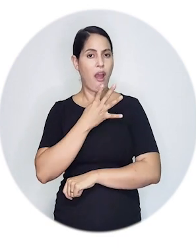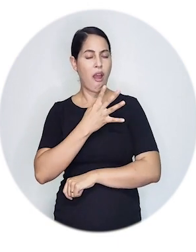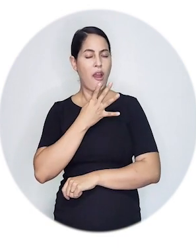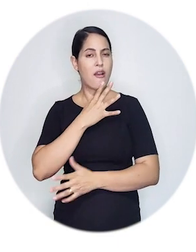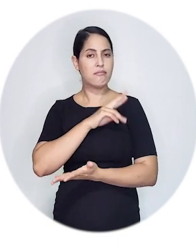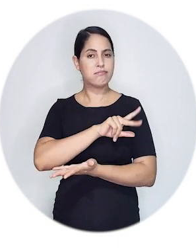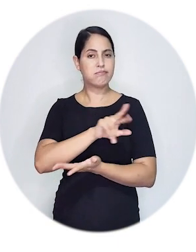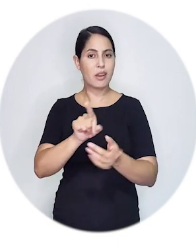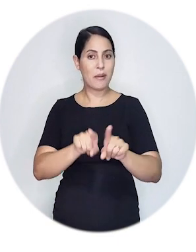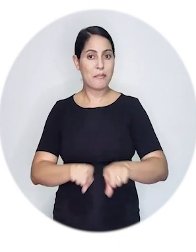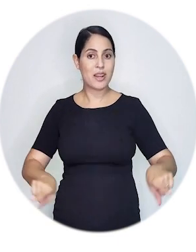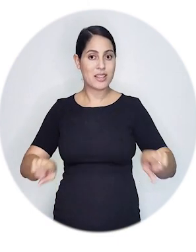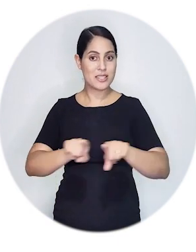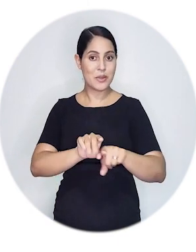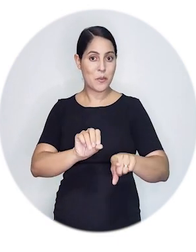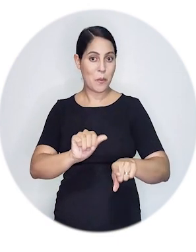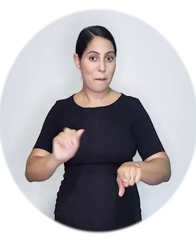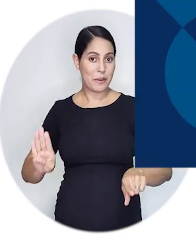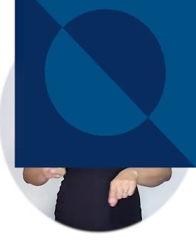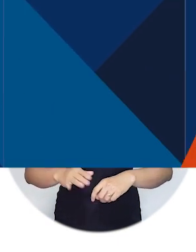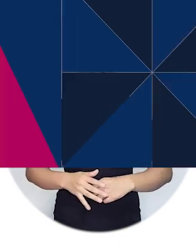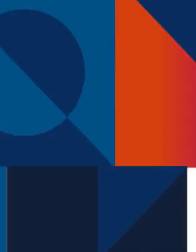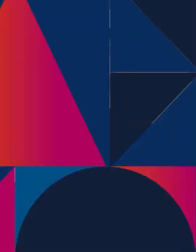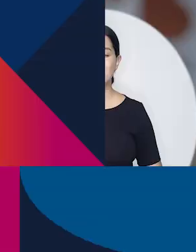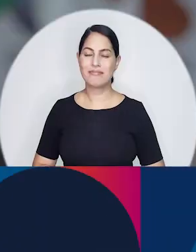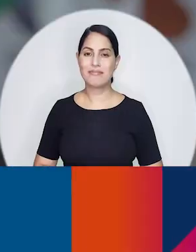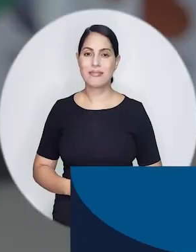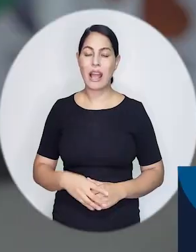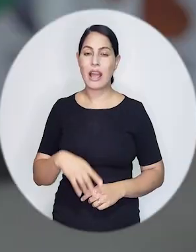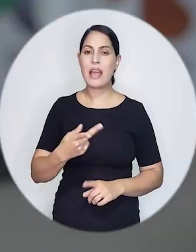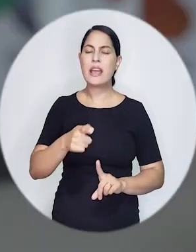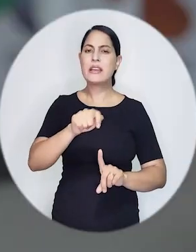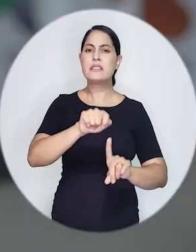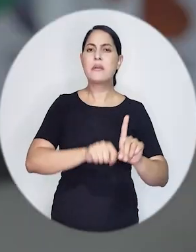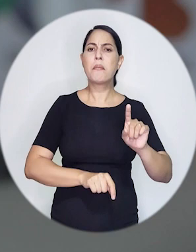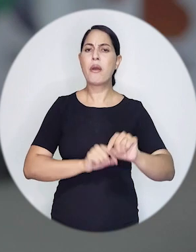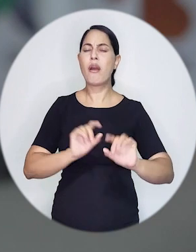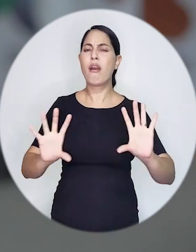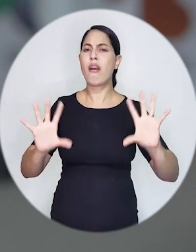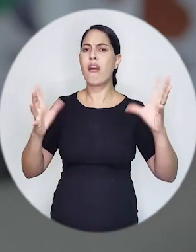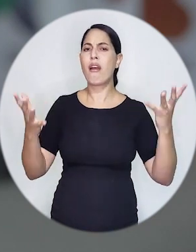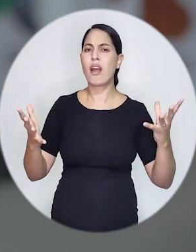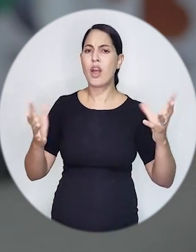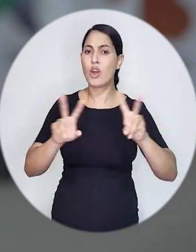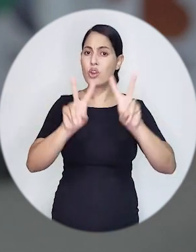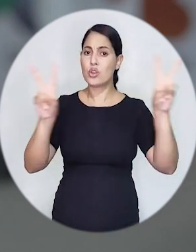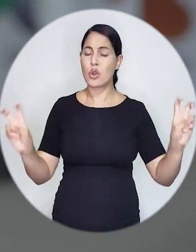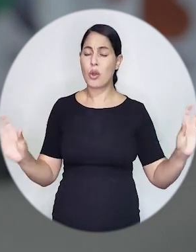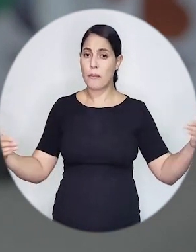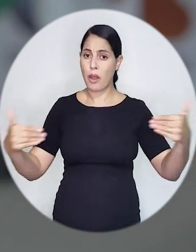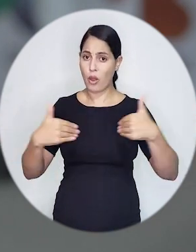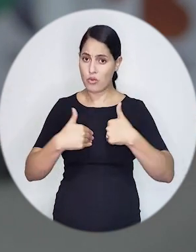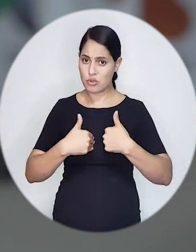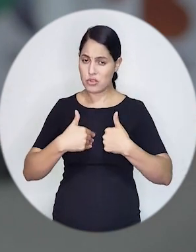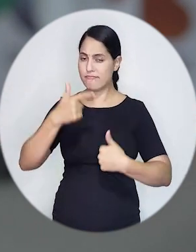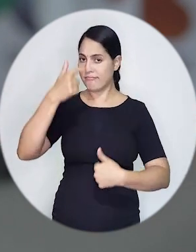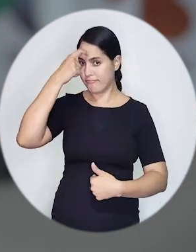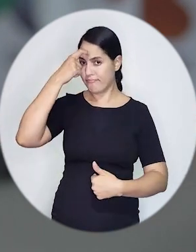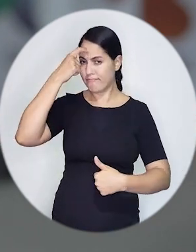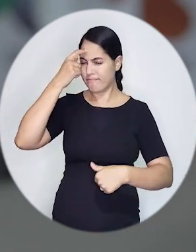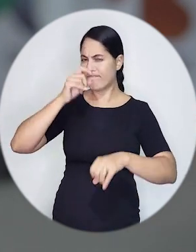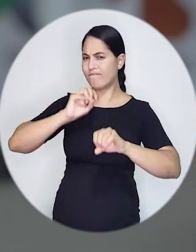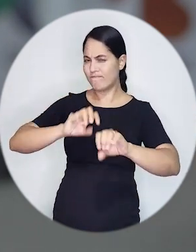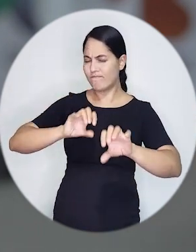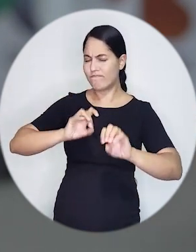clubedeserviços.oab.br e conheça todos os nossos parceiros. Neste mês é celebrado o Dia Mundial de Conscientização sobre